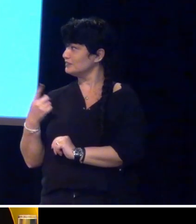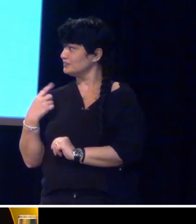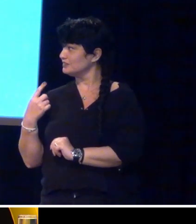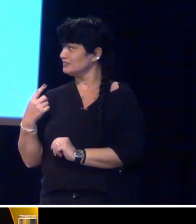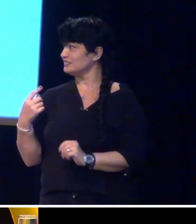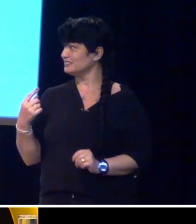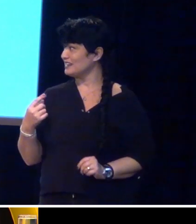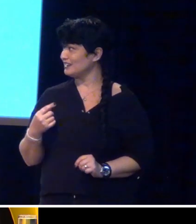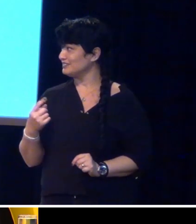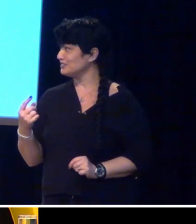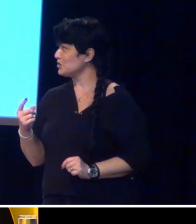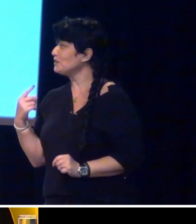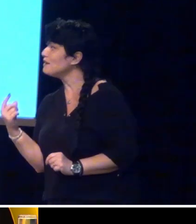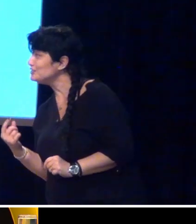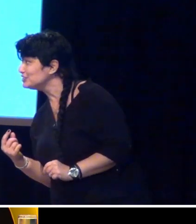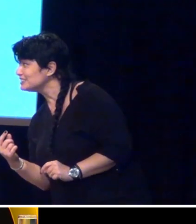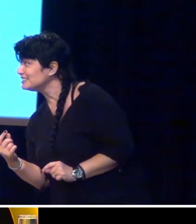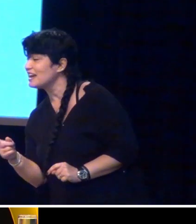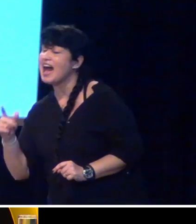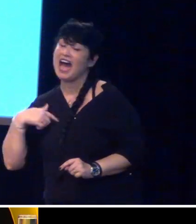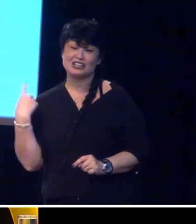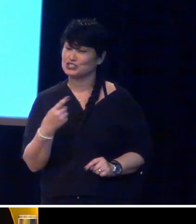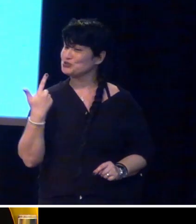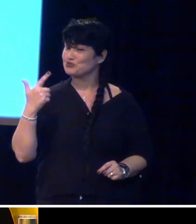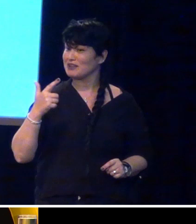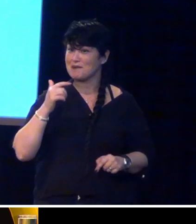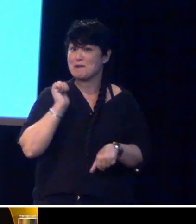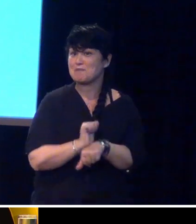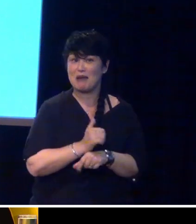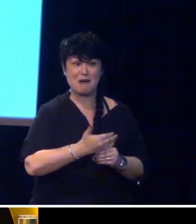E nós vivemos, não tem mais barreiras.